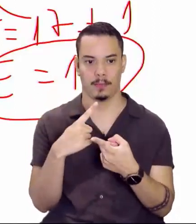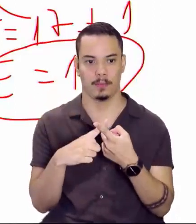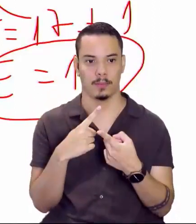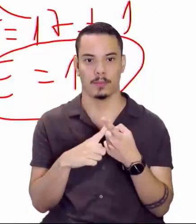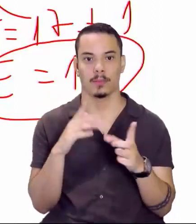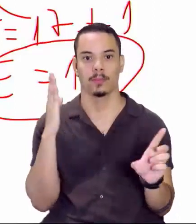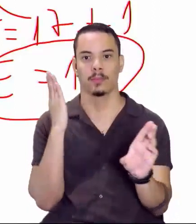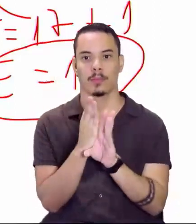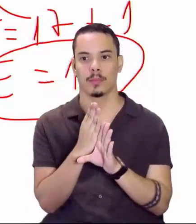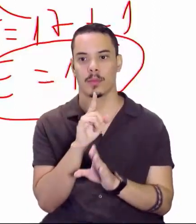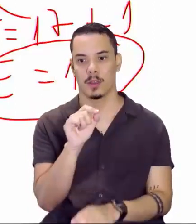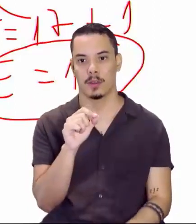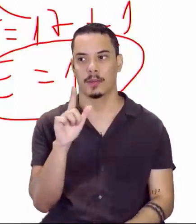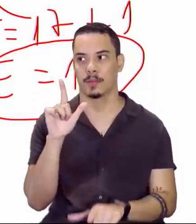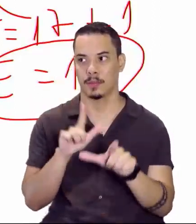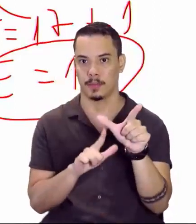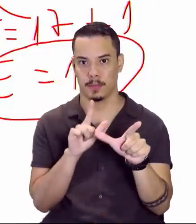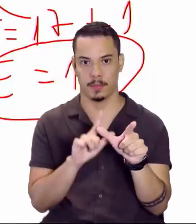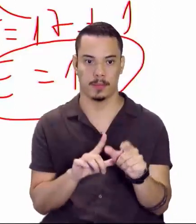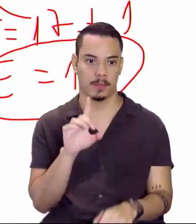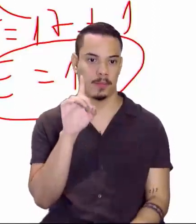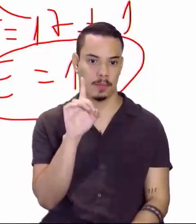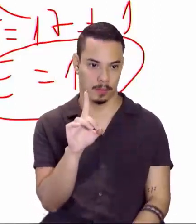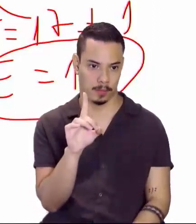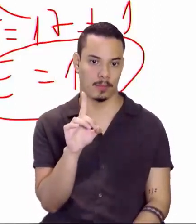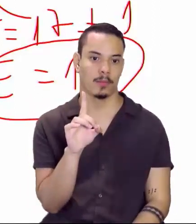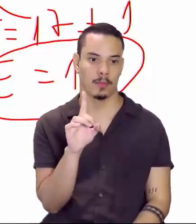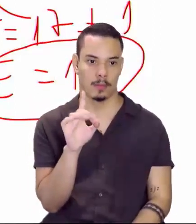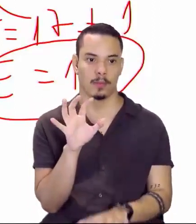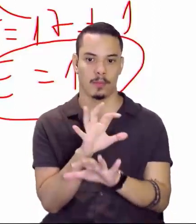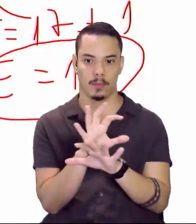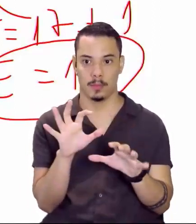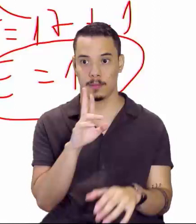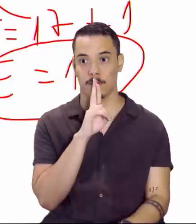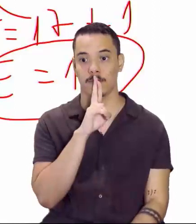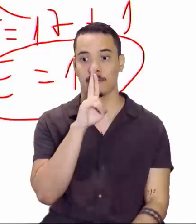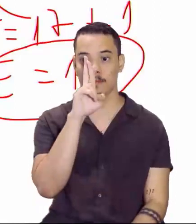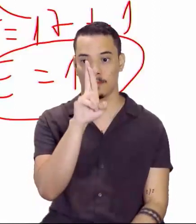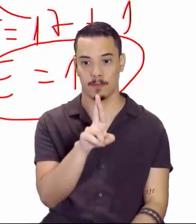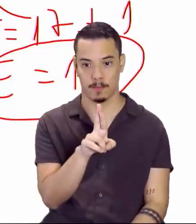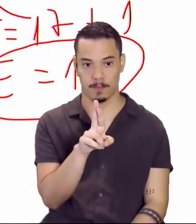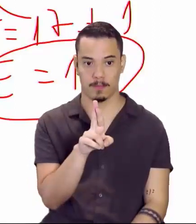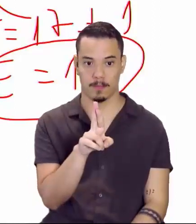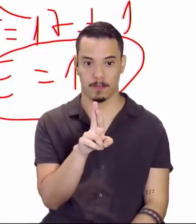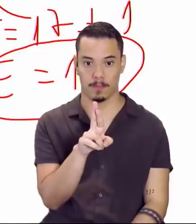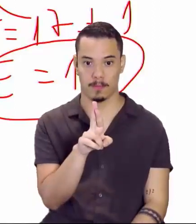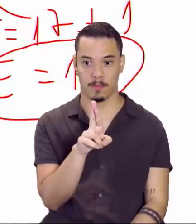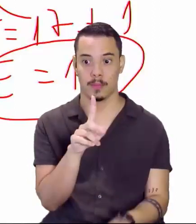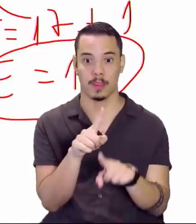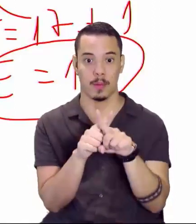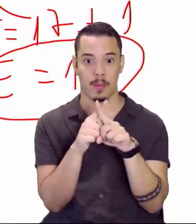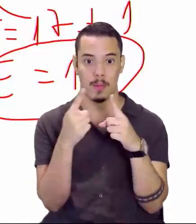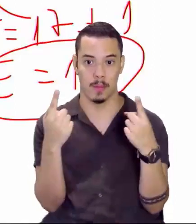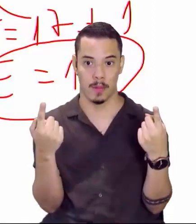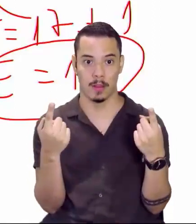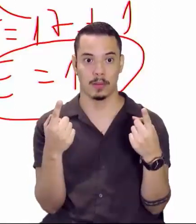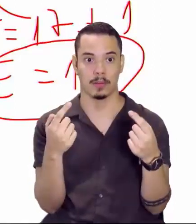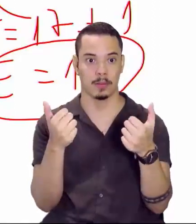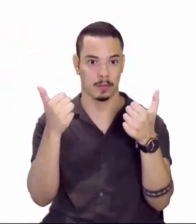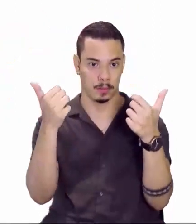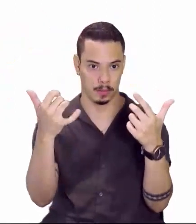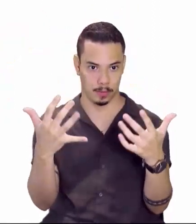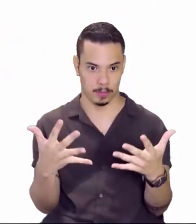Por isso, a letra D satisfaz exatamente a resposta. Mas ainda, vamos lá para o